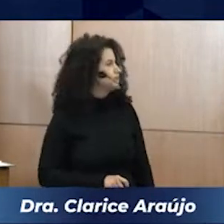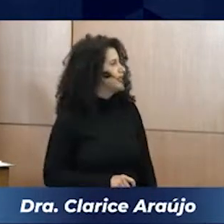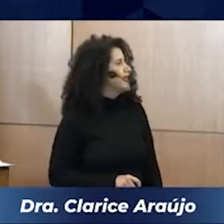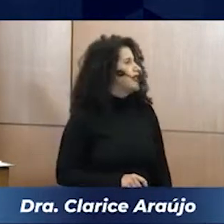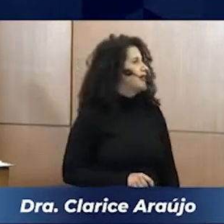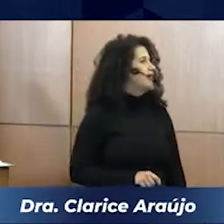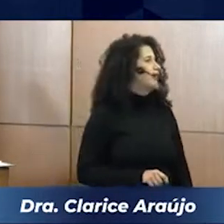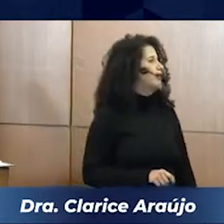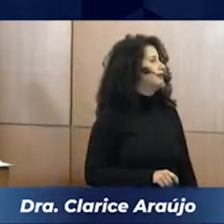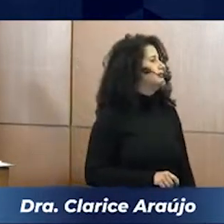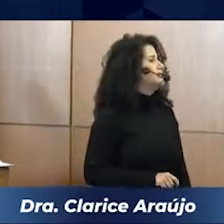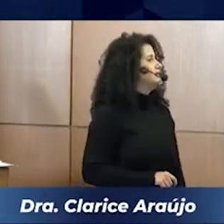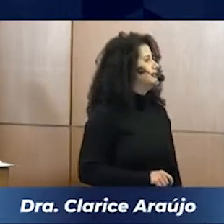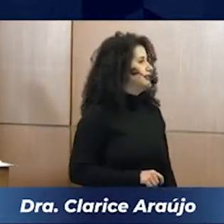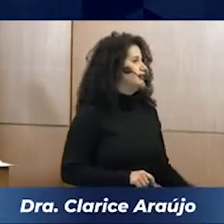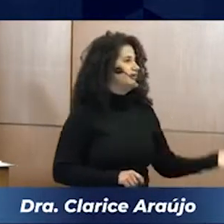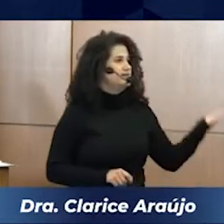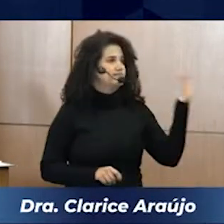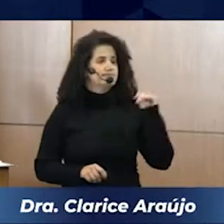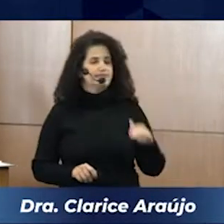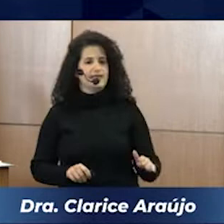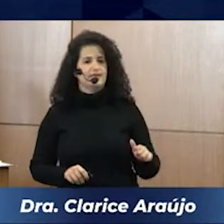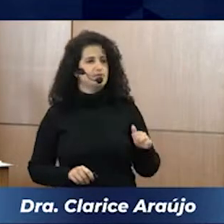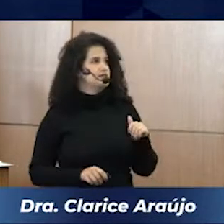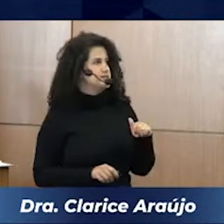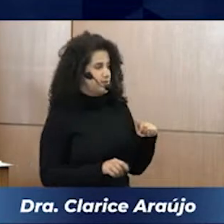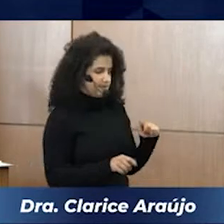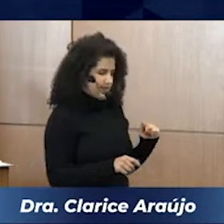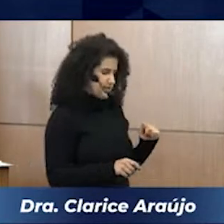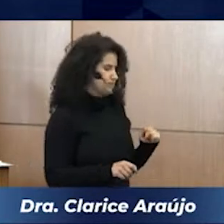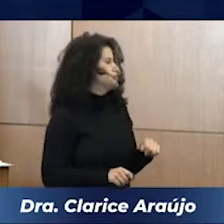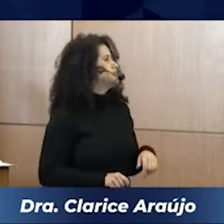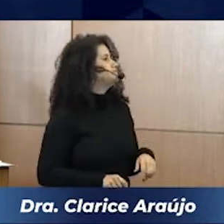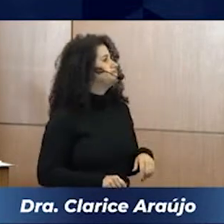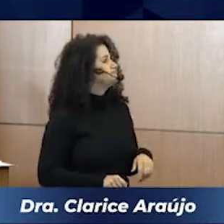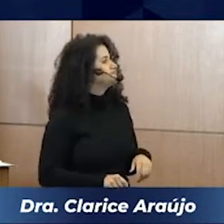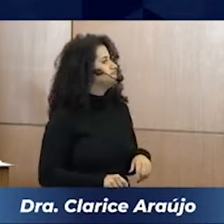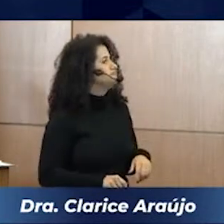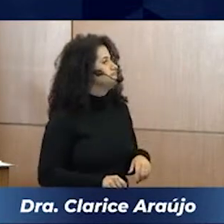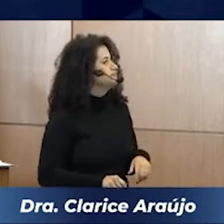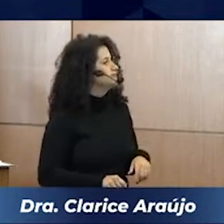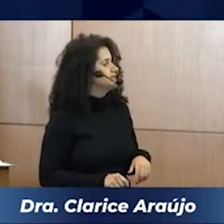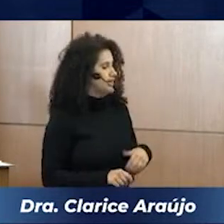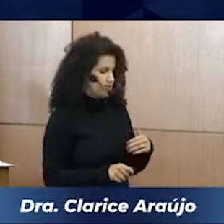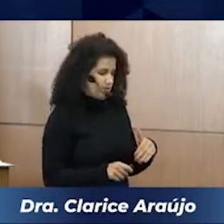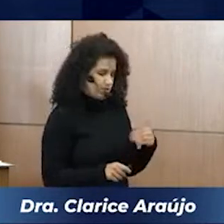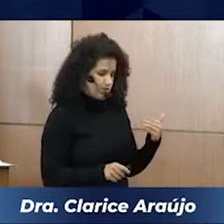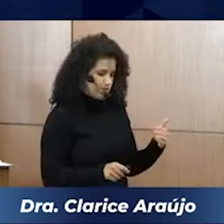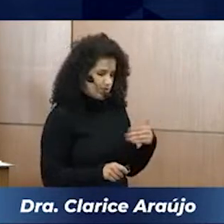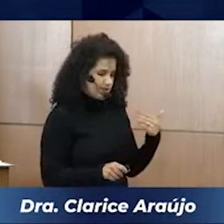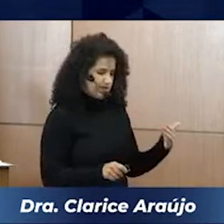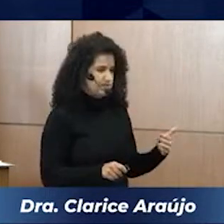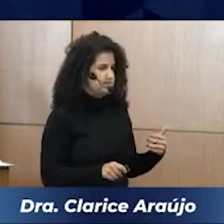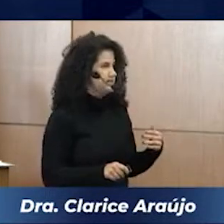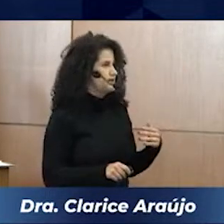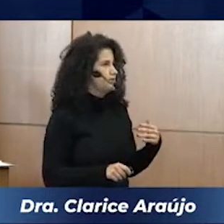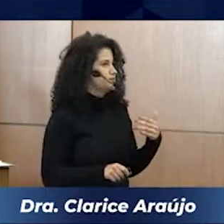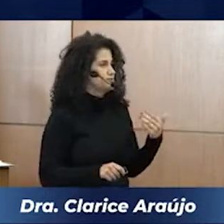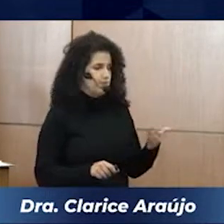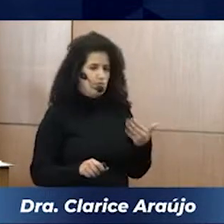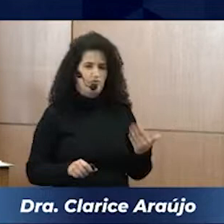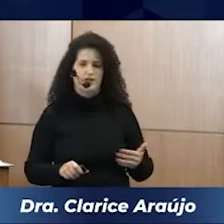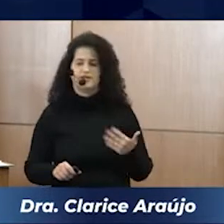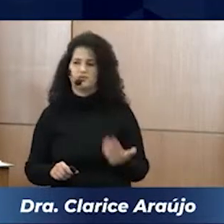coração. E aí, dentro desse contexto... Né, todo de mudança,